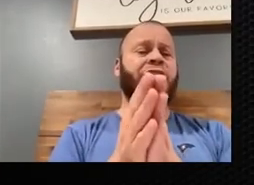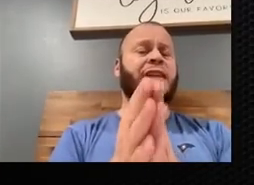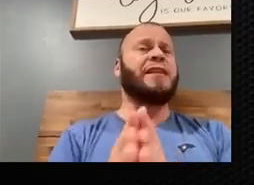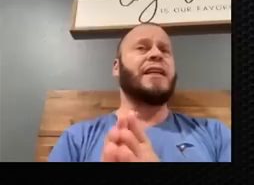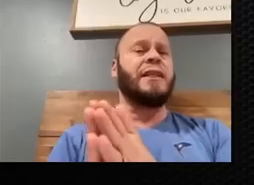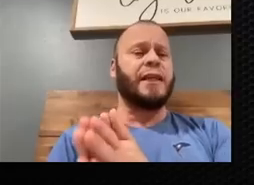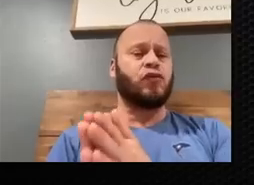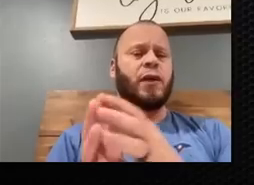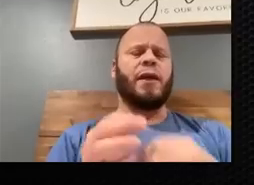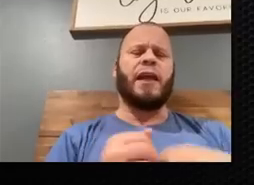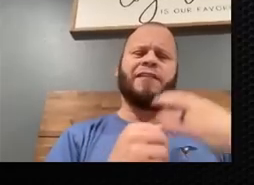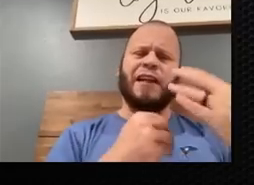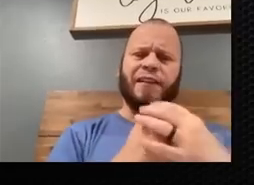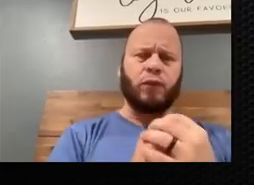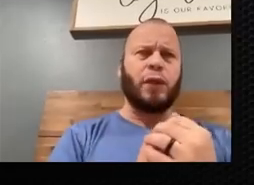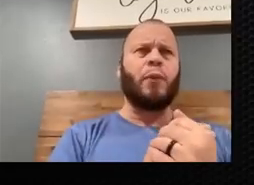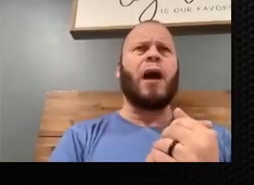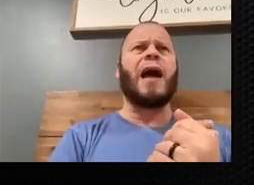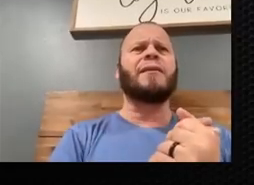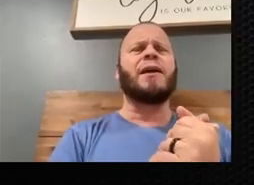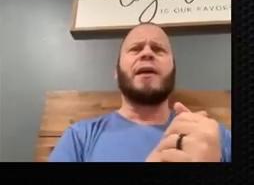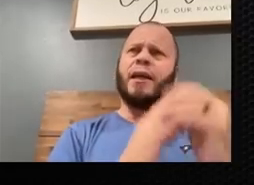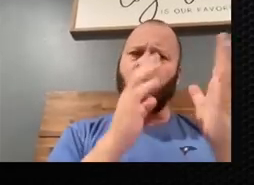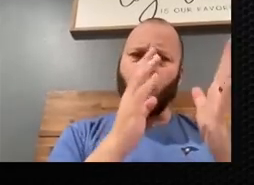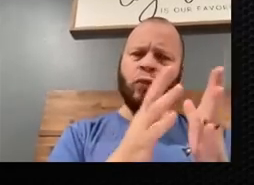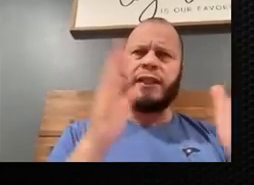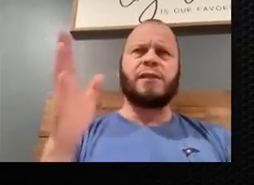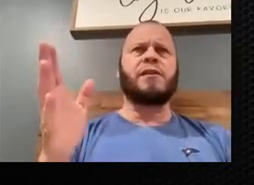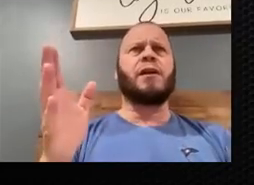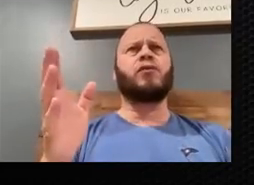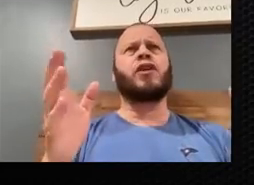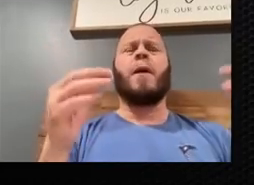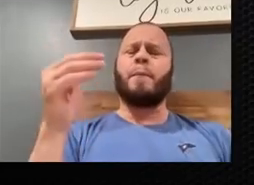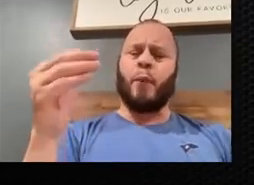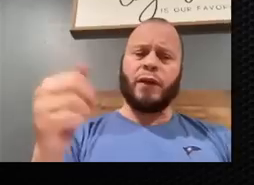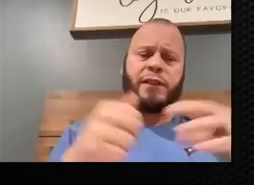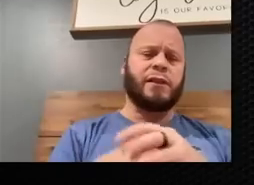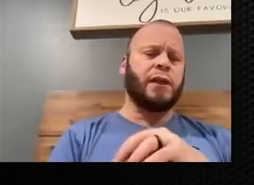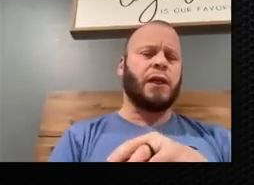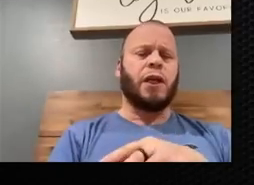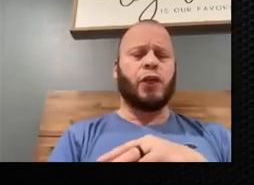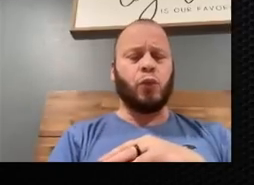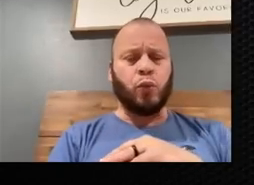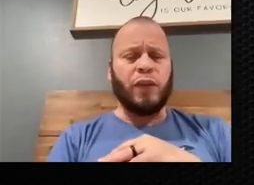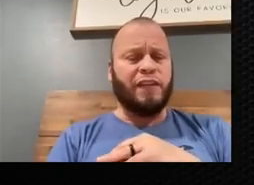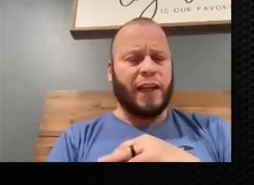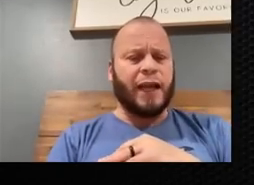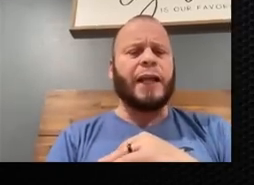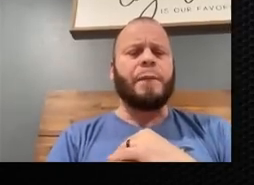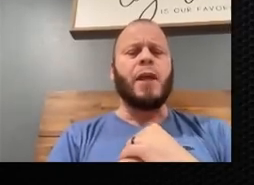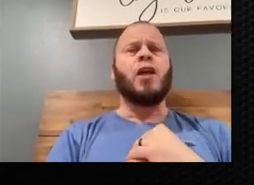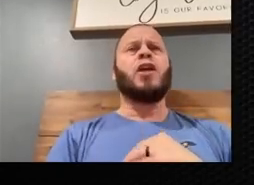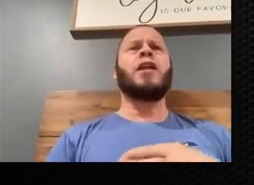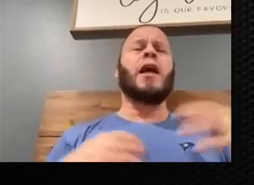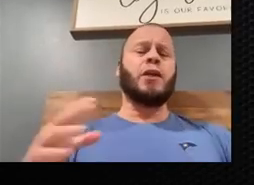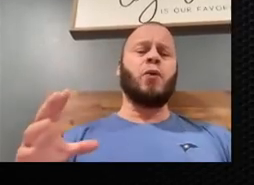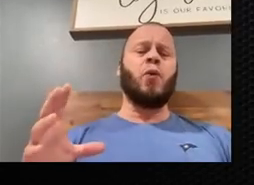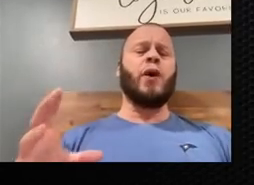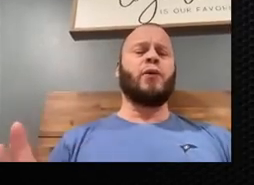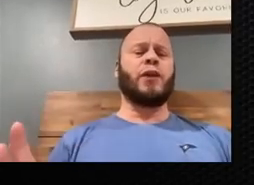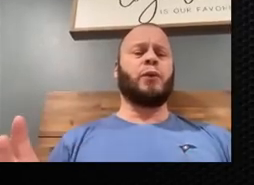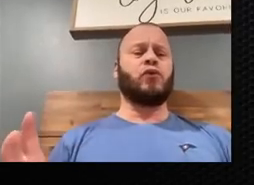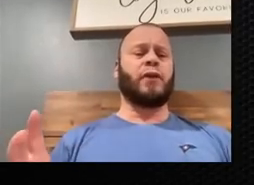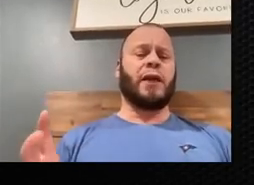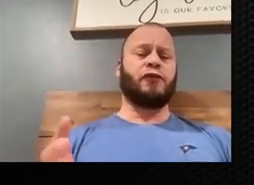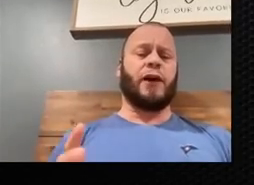que ele venha a sair ileso. Ele vai levar muita porrada e um desses anos pode ser que o Lula venha a cair. E aí